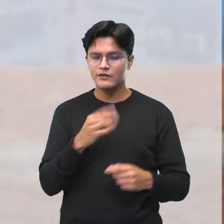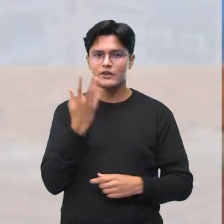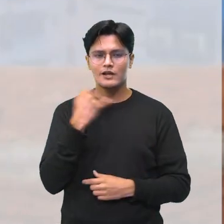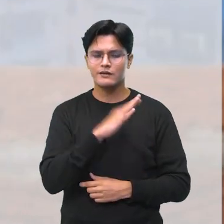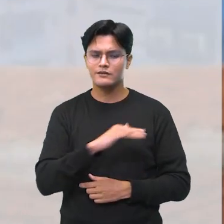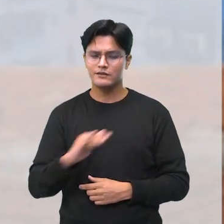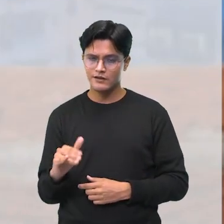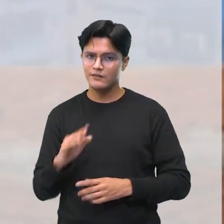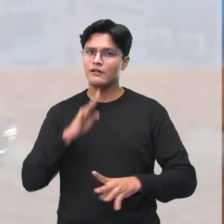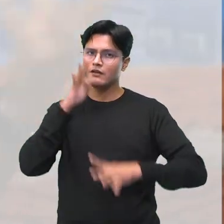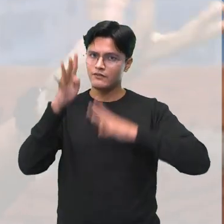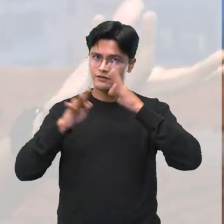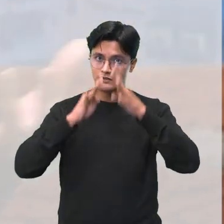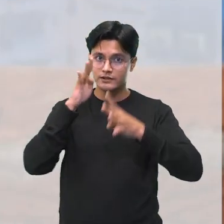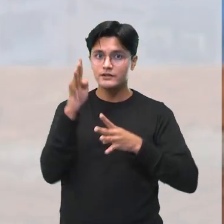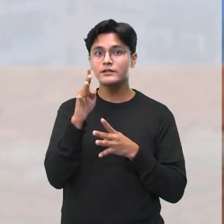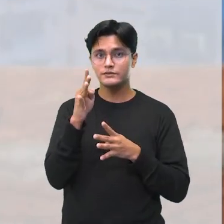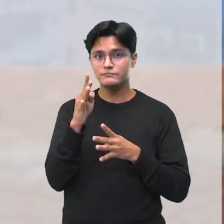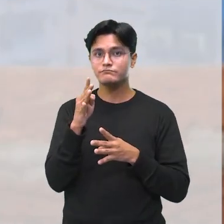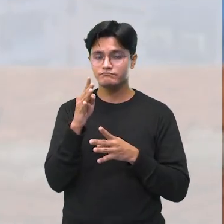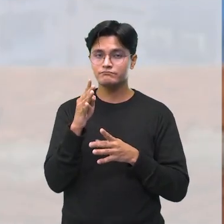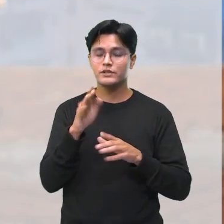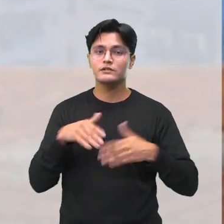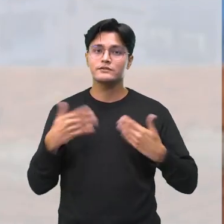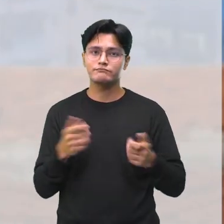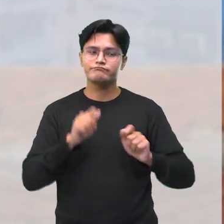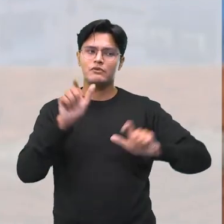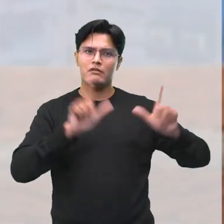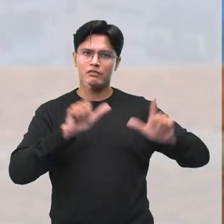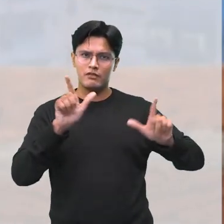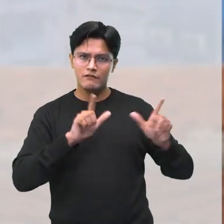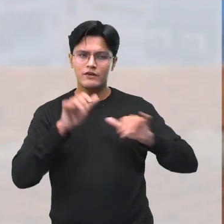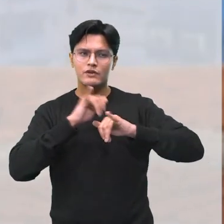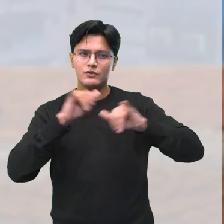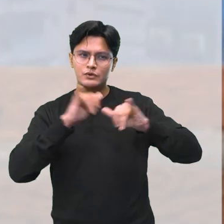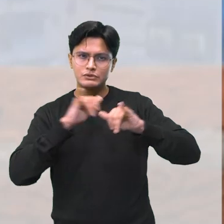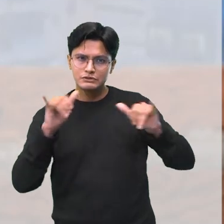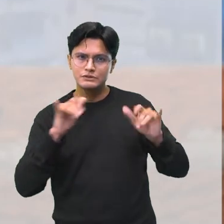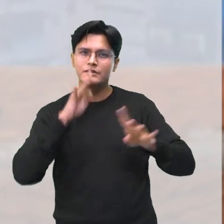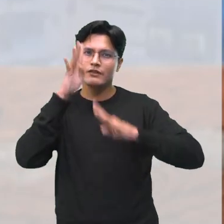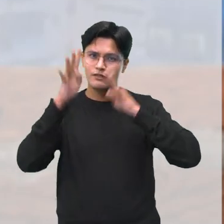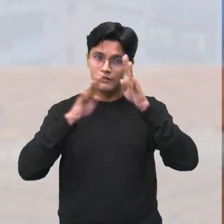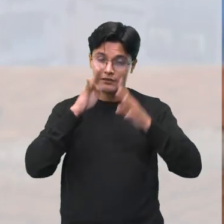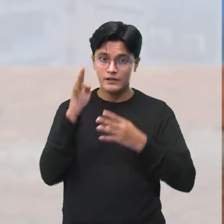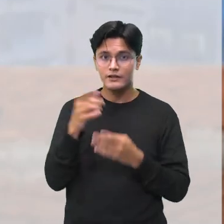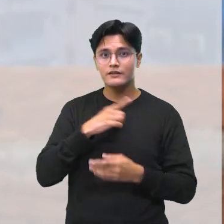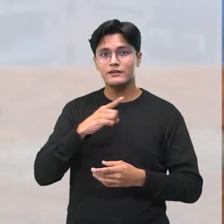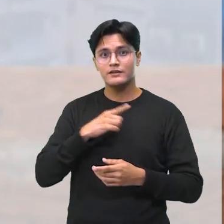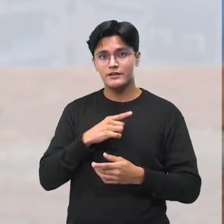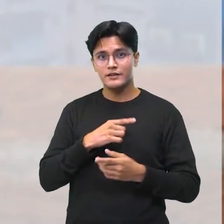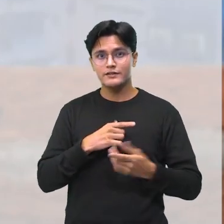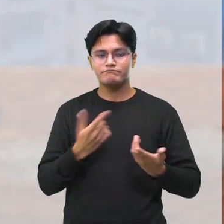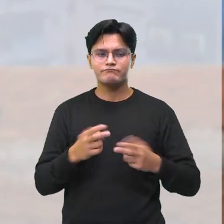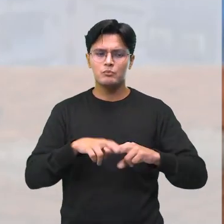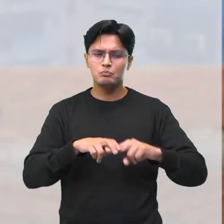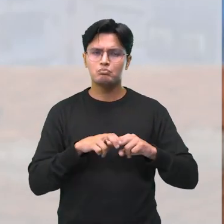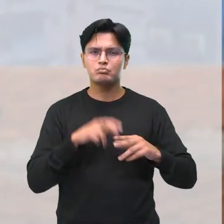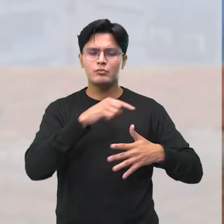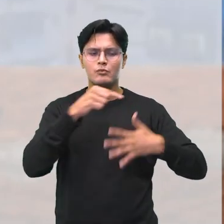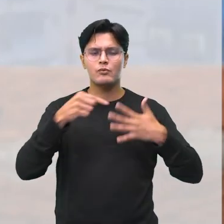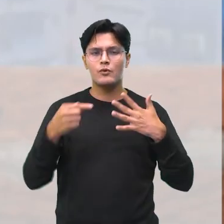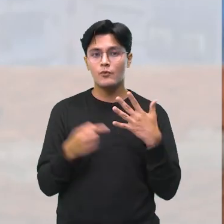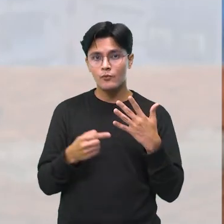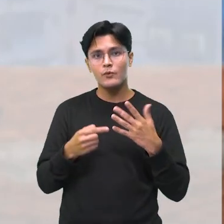exagerada. Até a própria mídia ela faz isso, esse exagero todo. Há muitos fatores, outros fatores que vão moldar